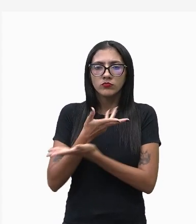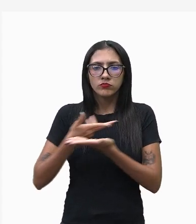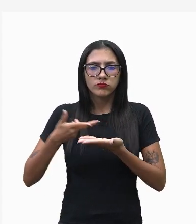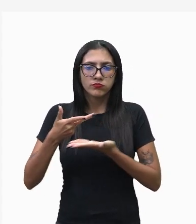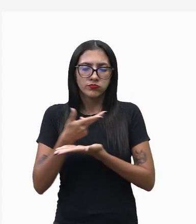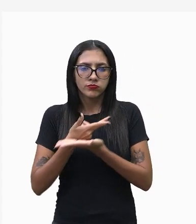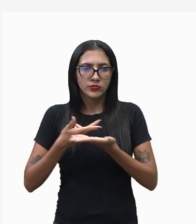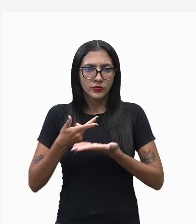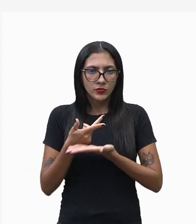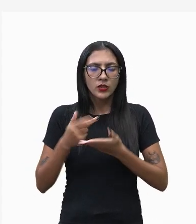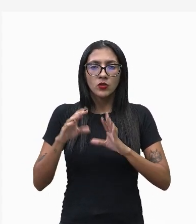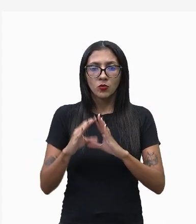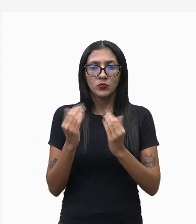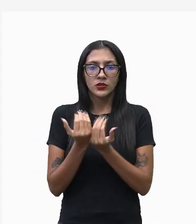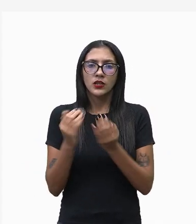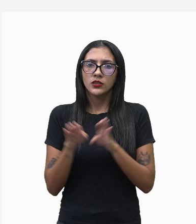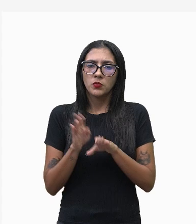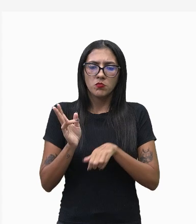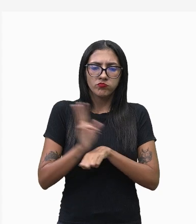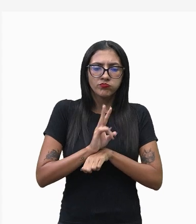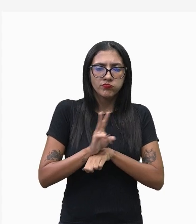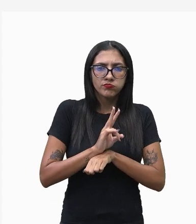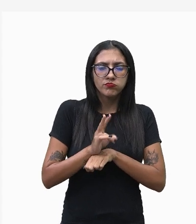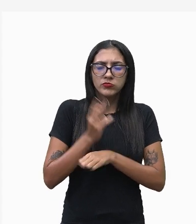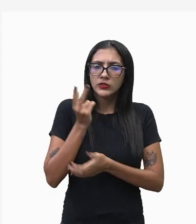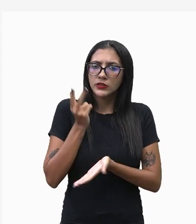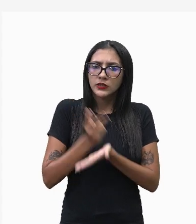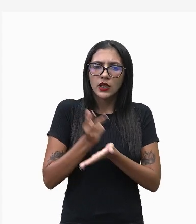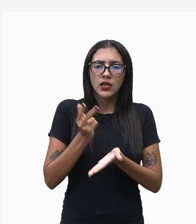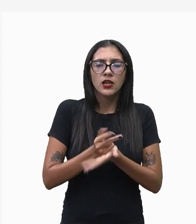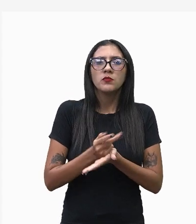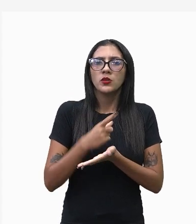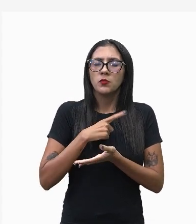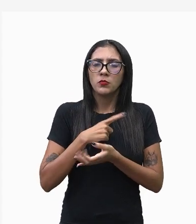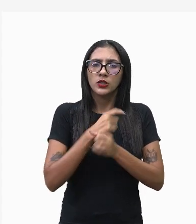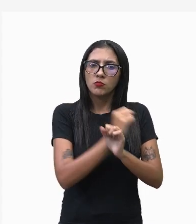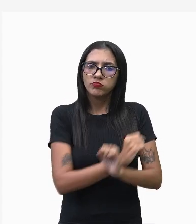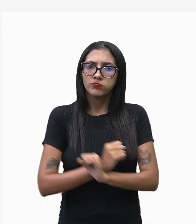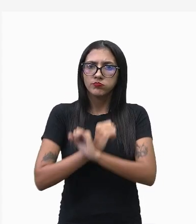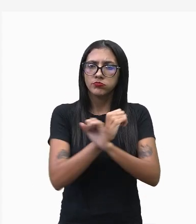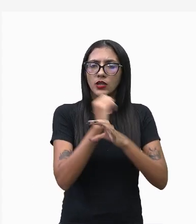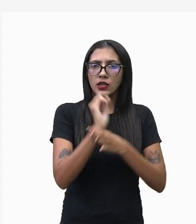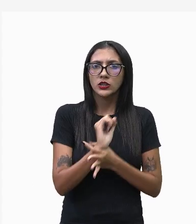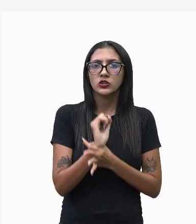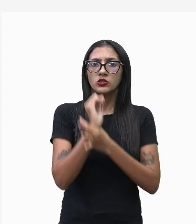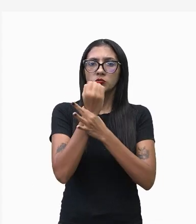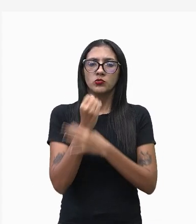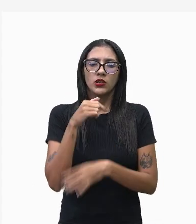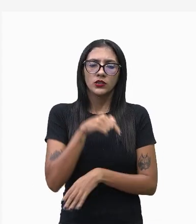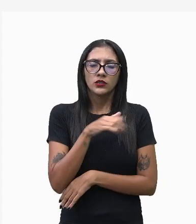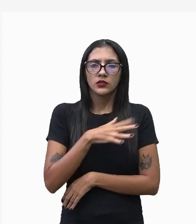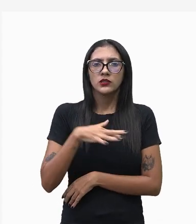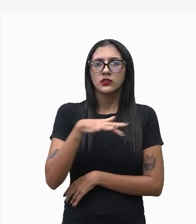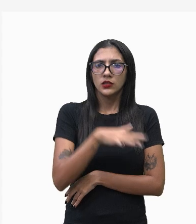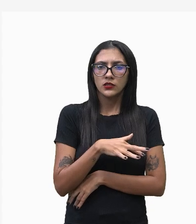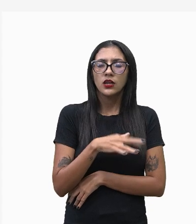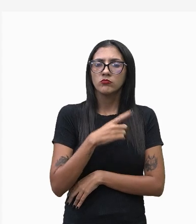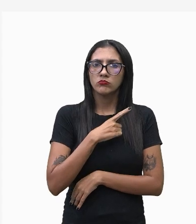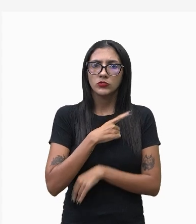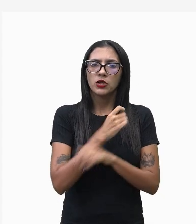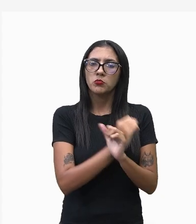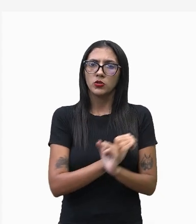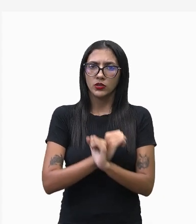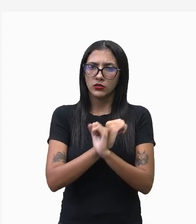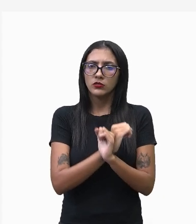fiscalização constante para garantir a integridade dos ecossistemas que são protegidos lá com a